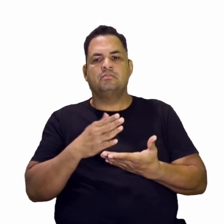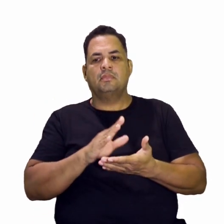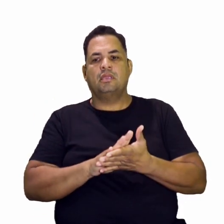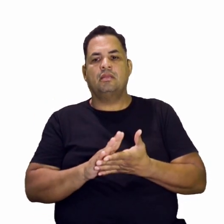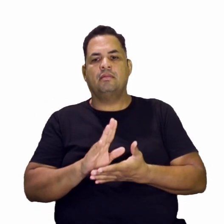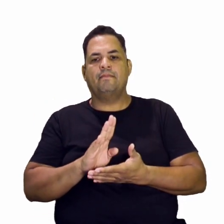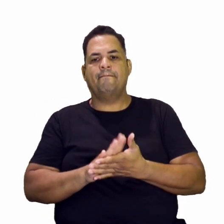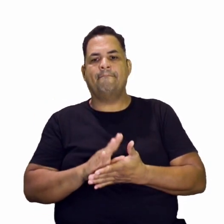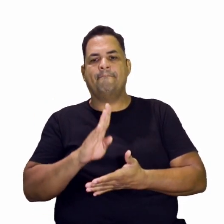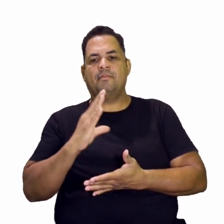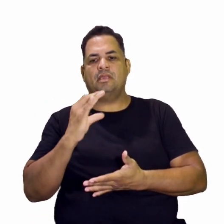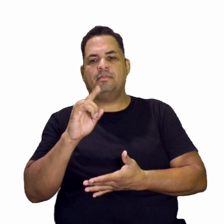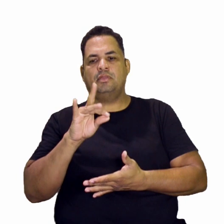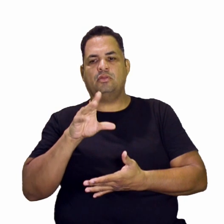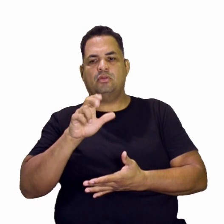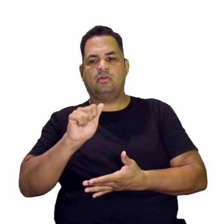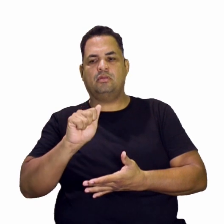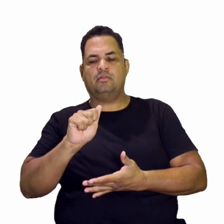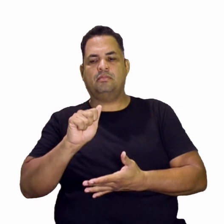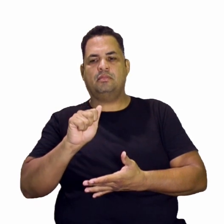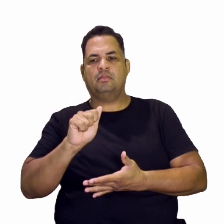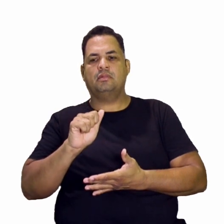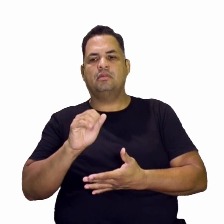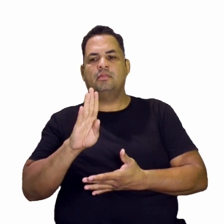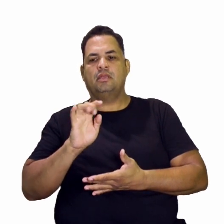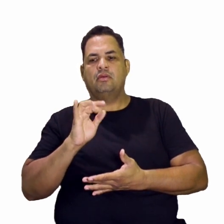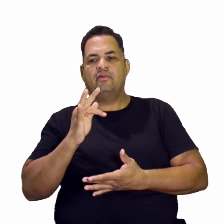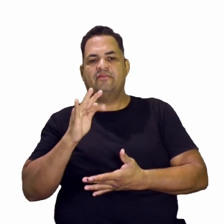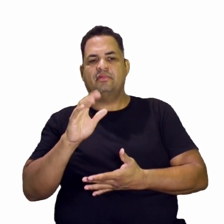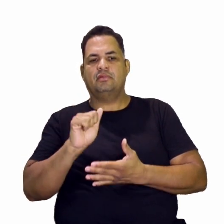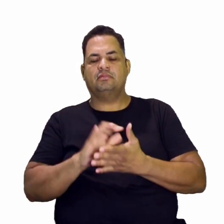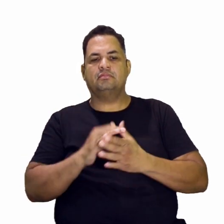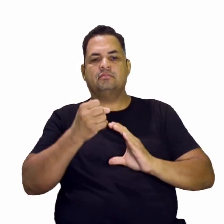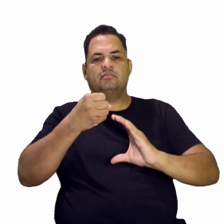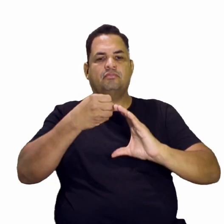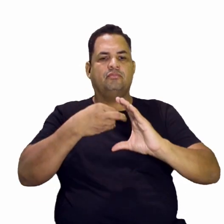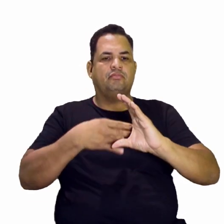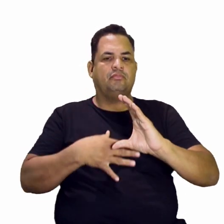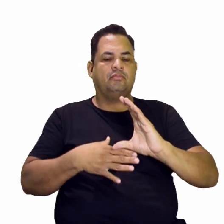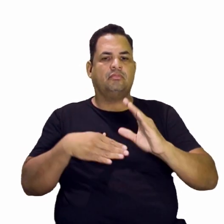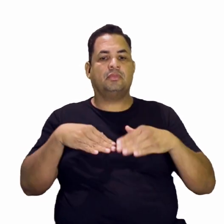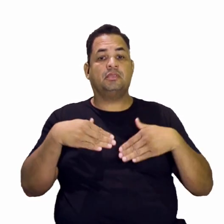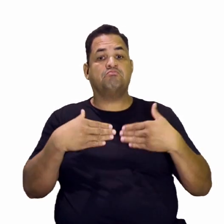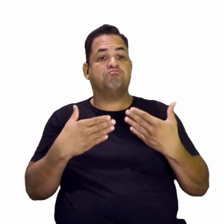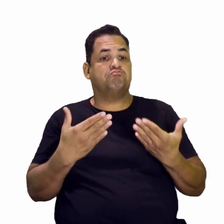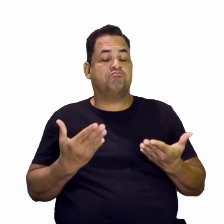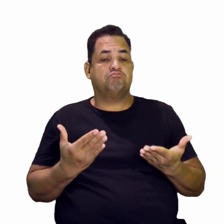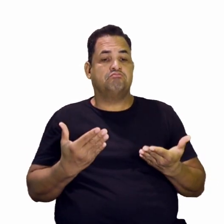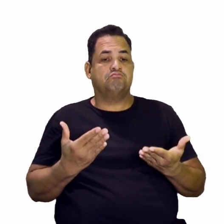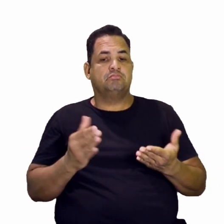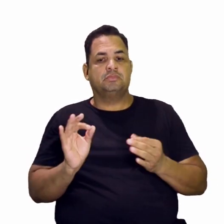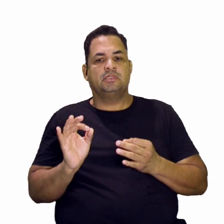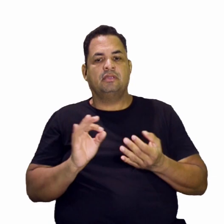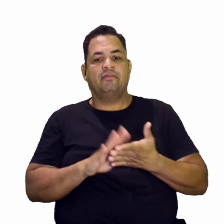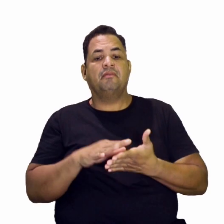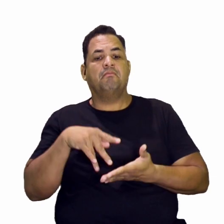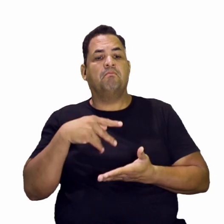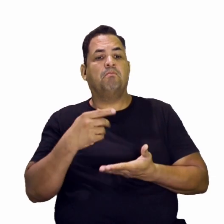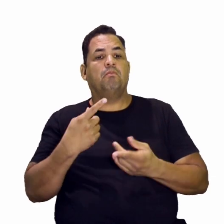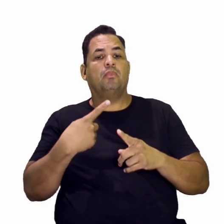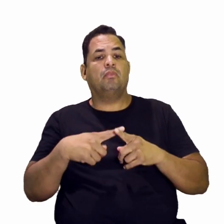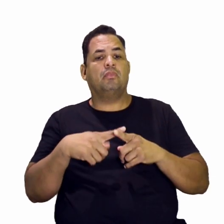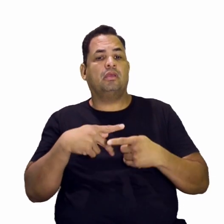tratava de uma criptógama, de uma briófita. Que característica a levou a dar esta